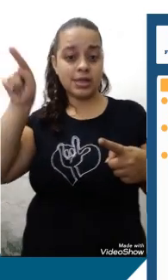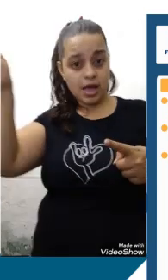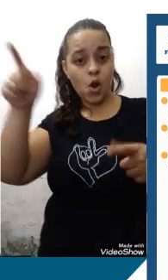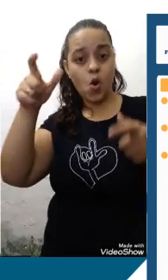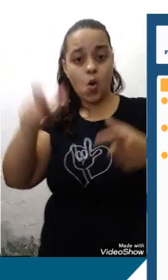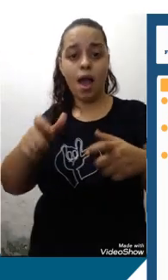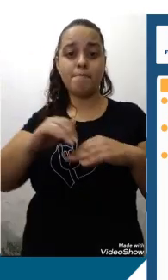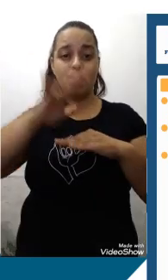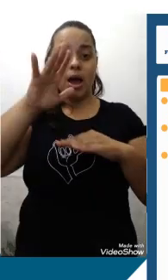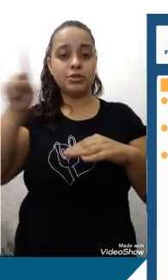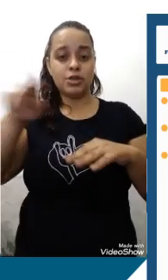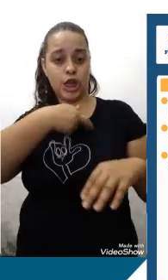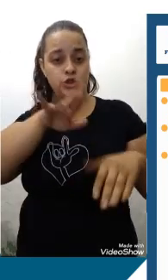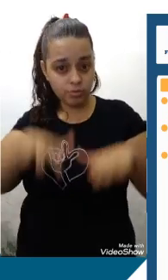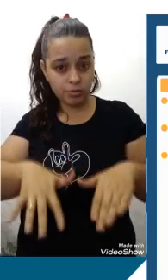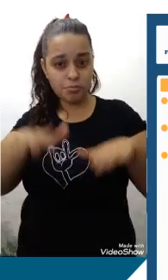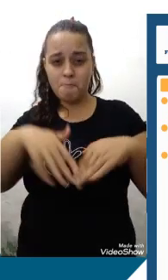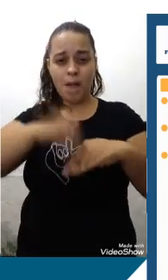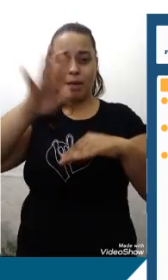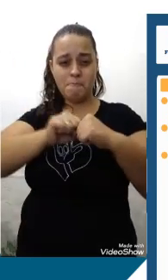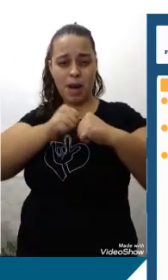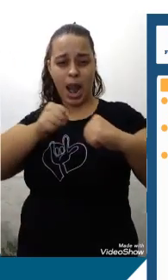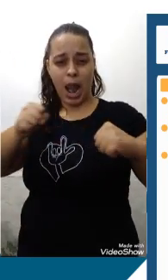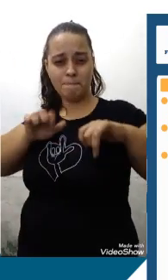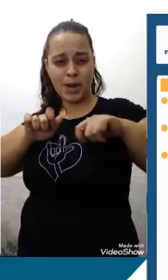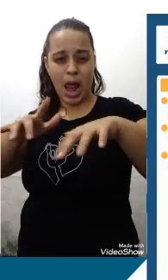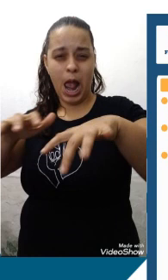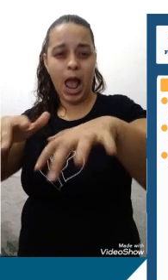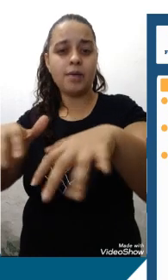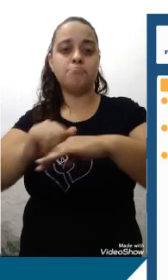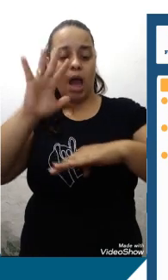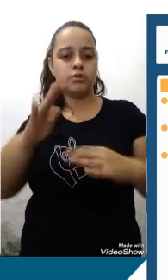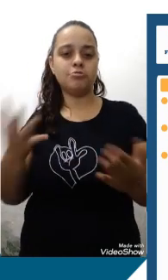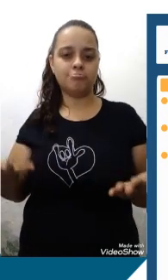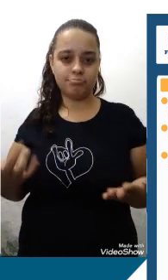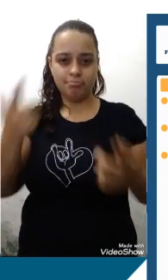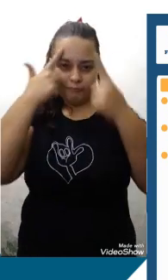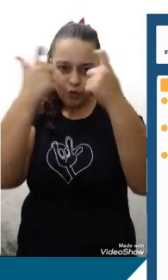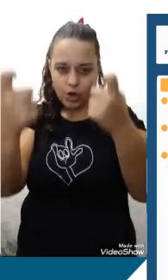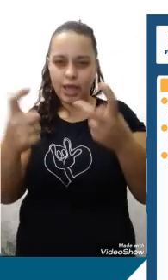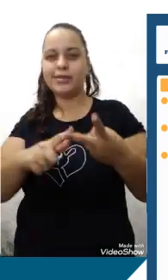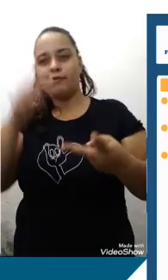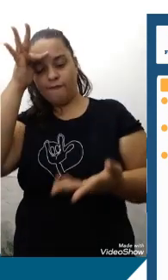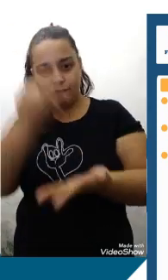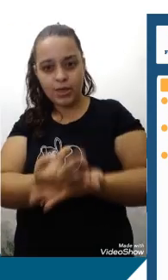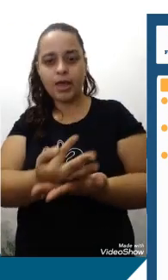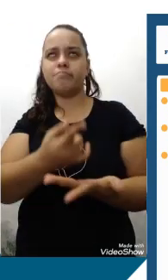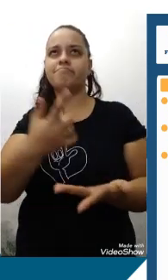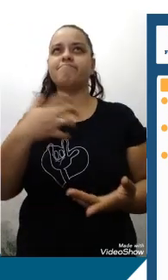mais impressionante. Quando a gente pensa nisso e coloca lado a lado essas informações, esse ímpeto de violência e fé